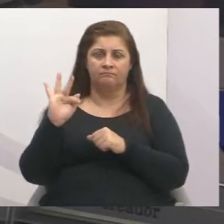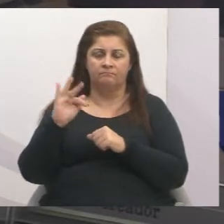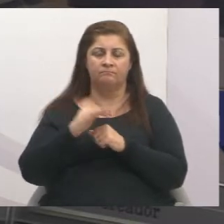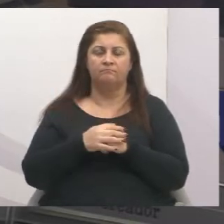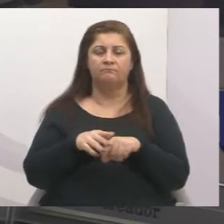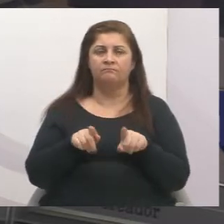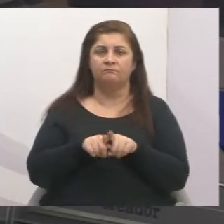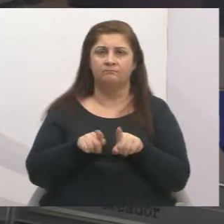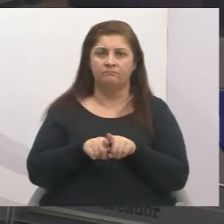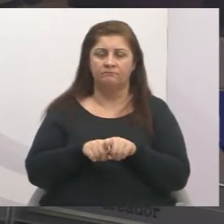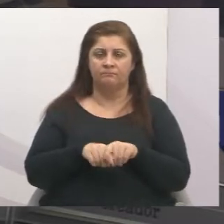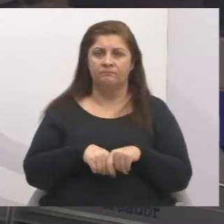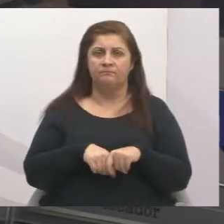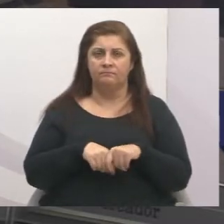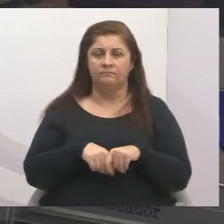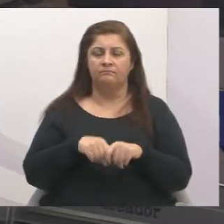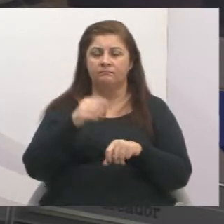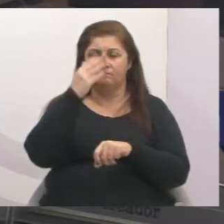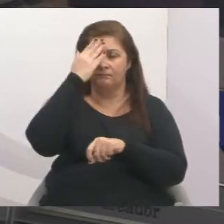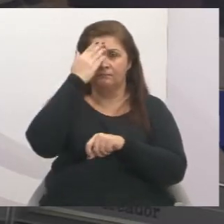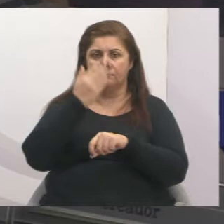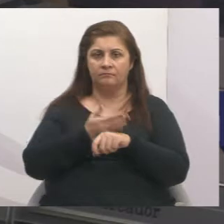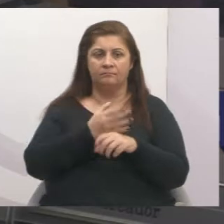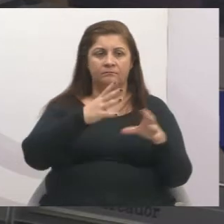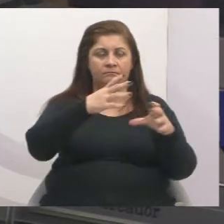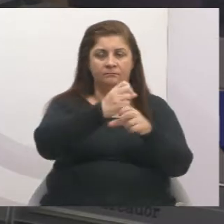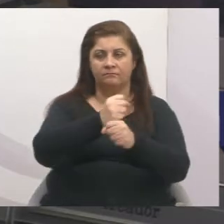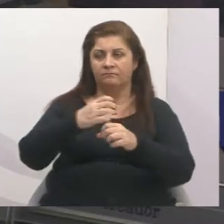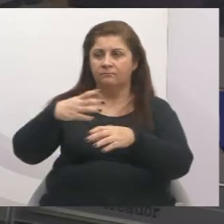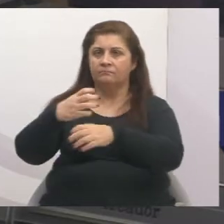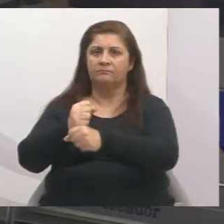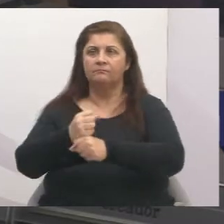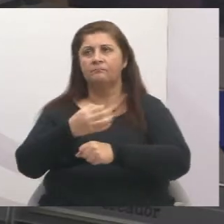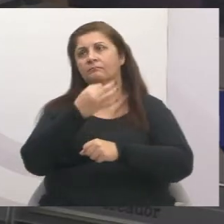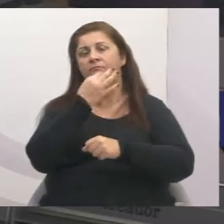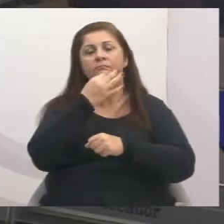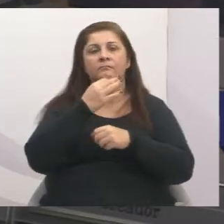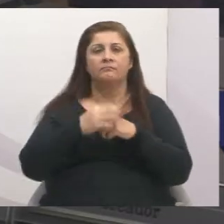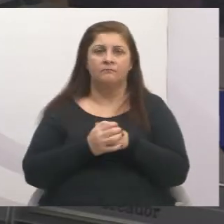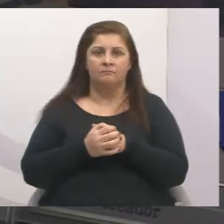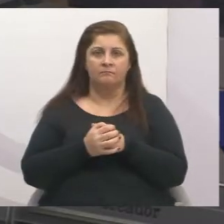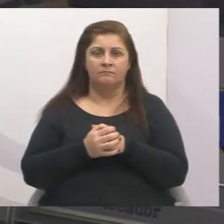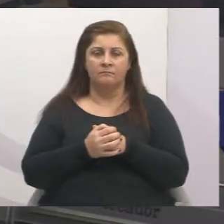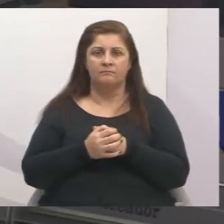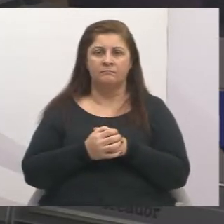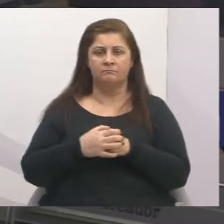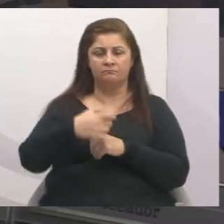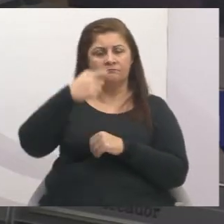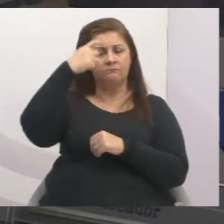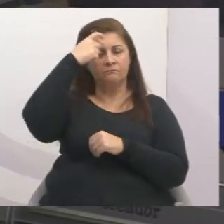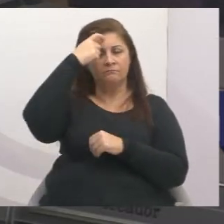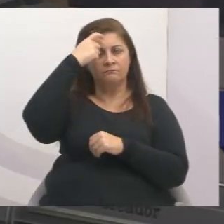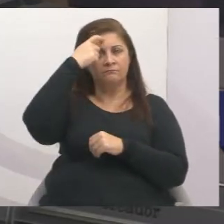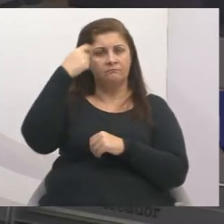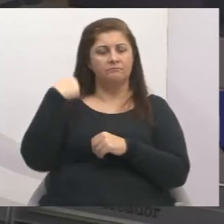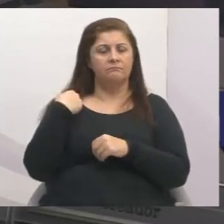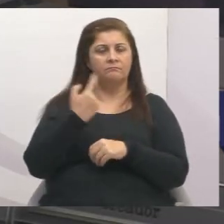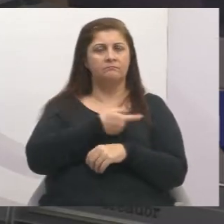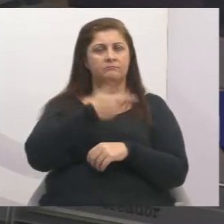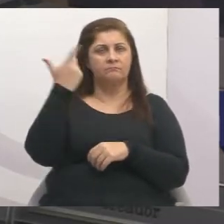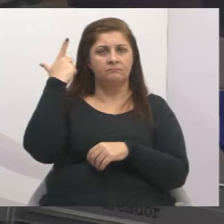tenho certeza que essa somatória fez a diferença para que, de forma madura, a gente